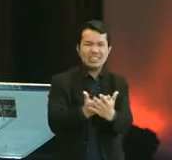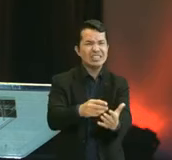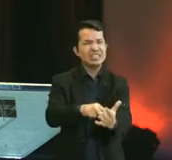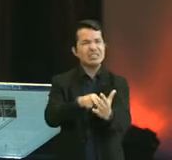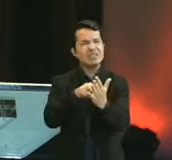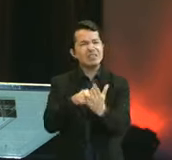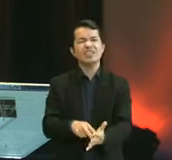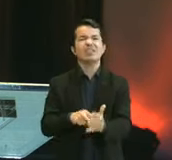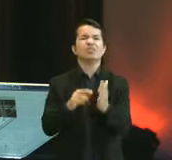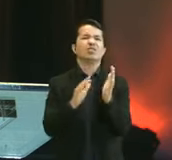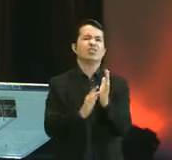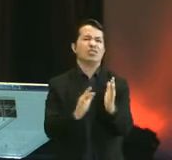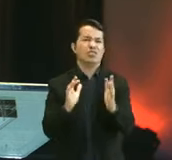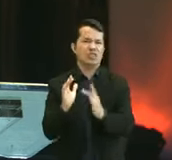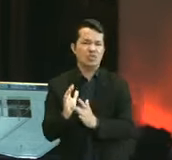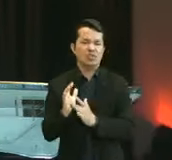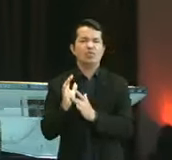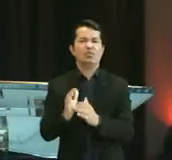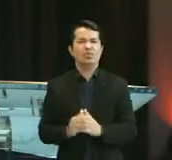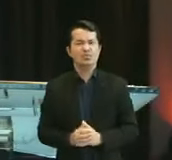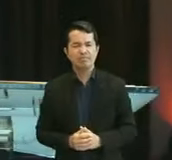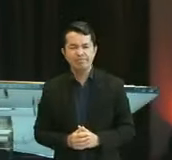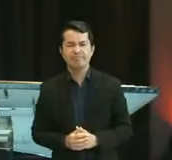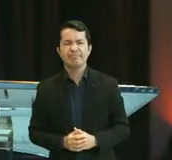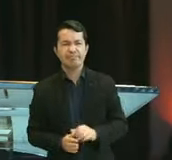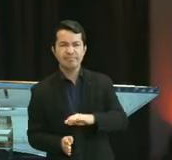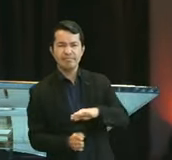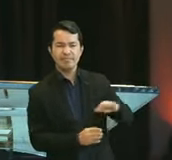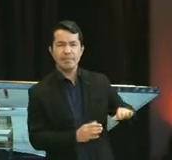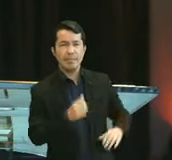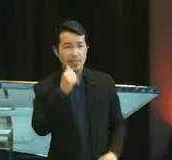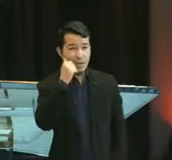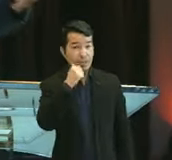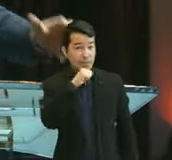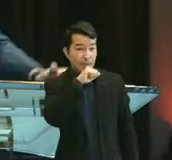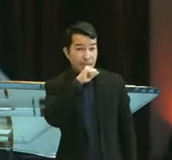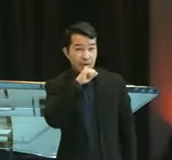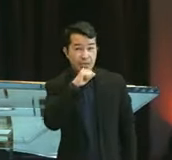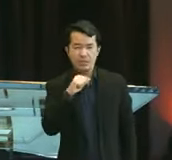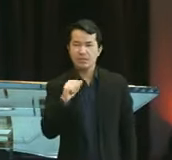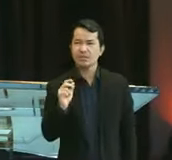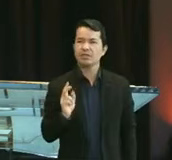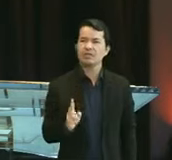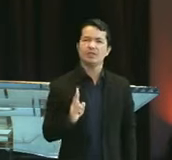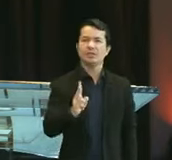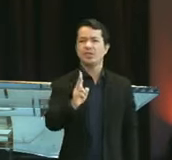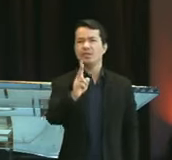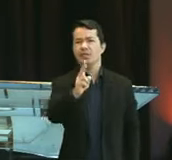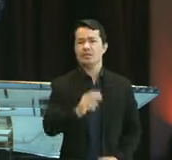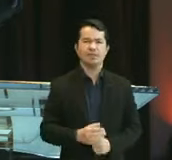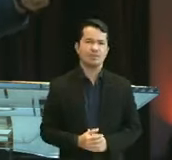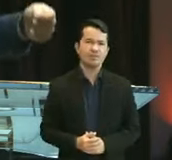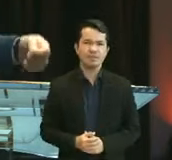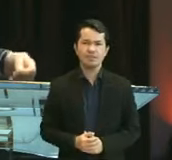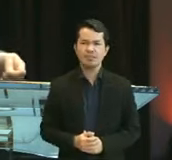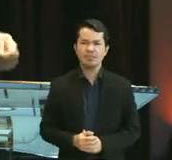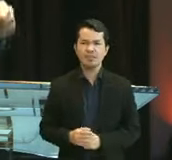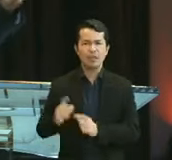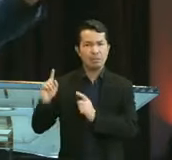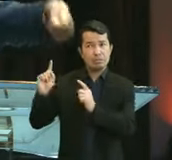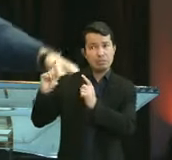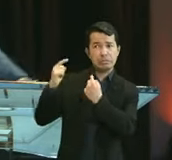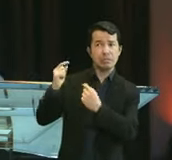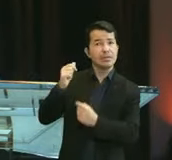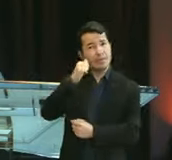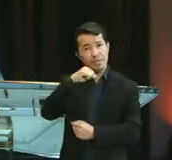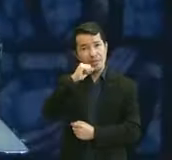A minha mãe orava e sempre nos desafiava lá em casa a tomar